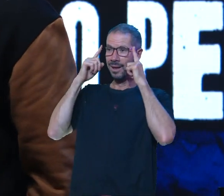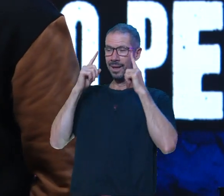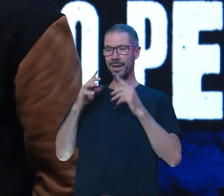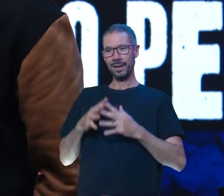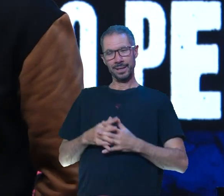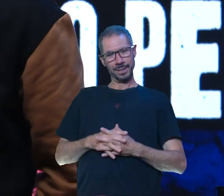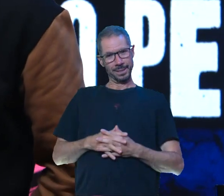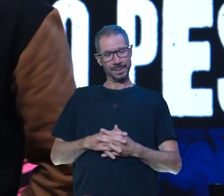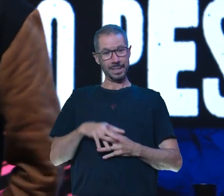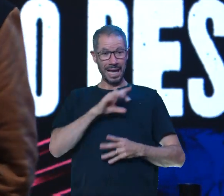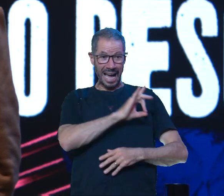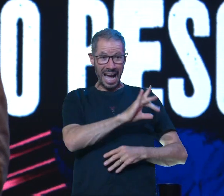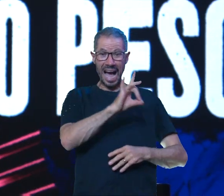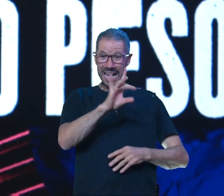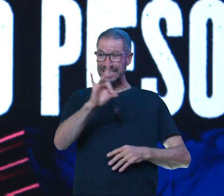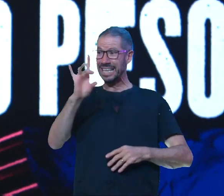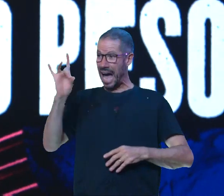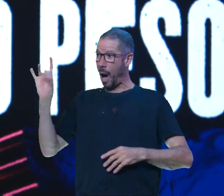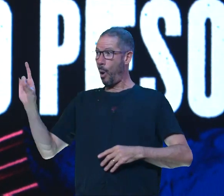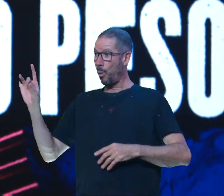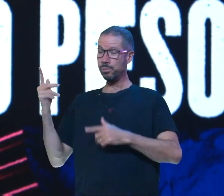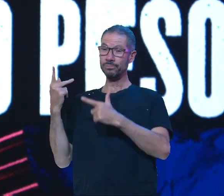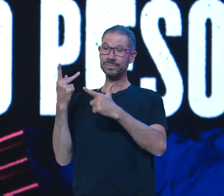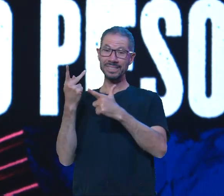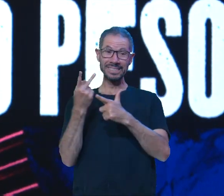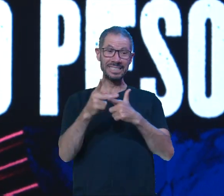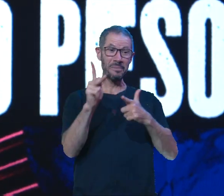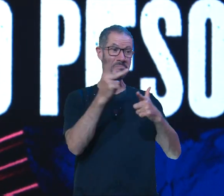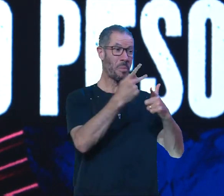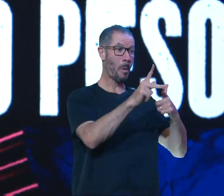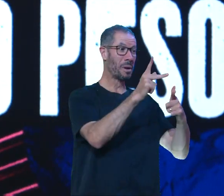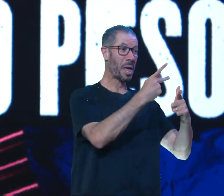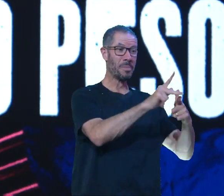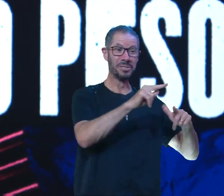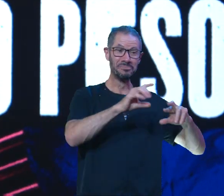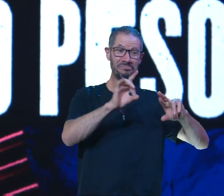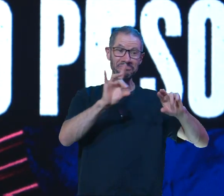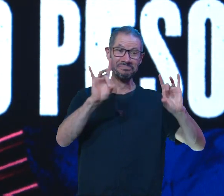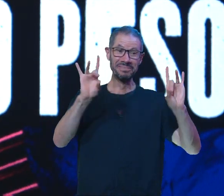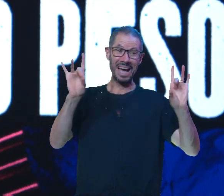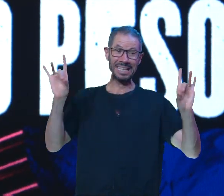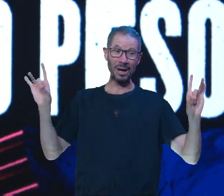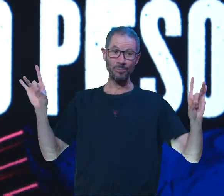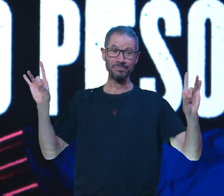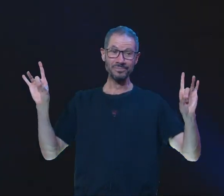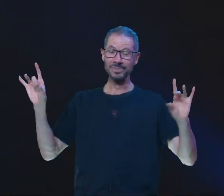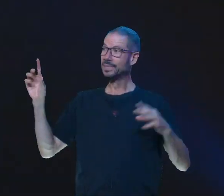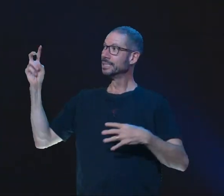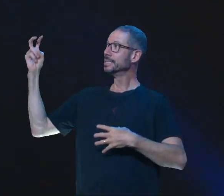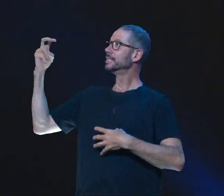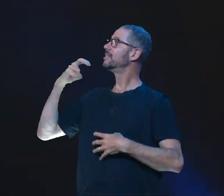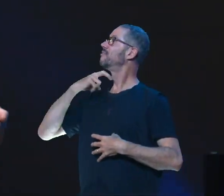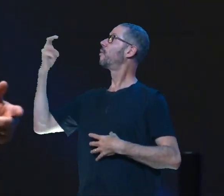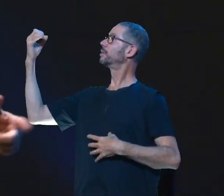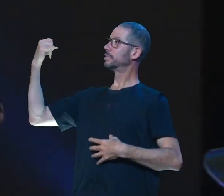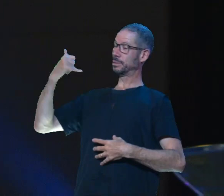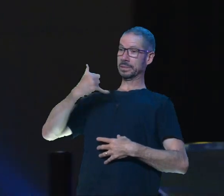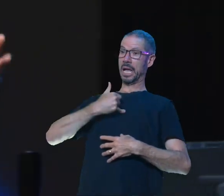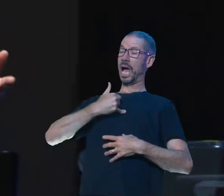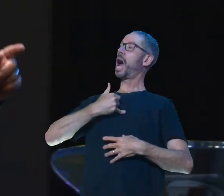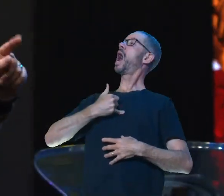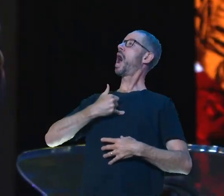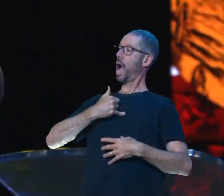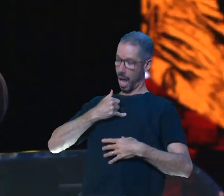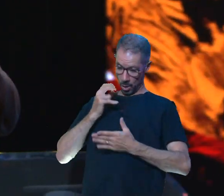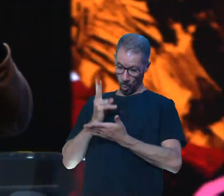Ema, cada um com seus problemas. Ouve a voz de Deus, meu irmão. E aí nós entendemos a direção de Deus de